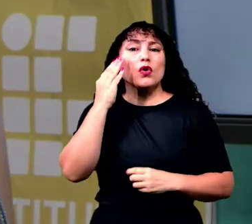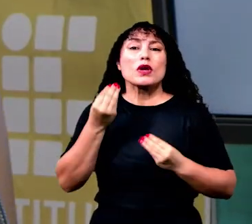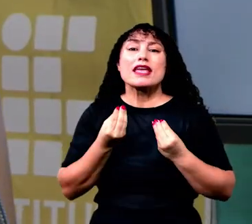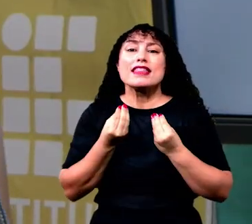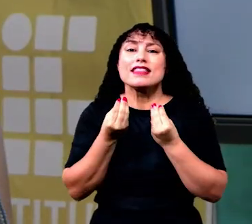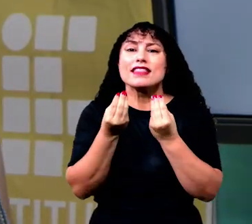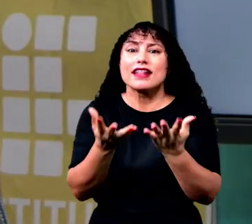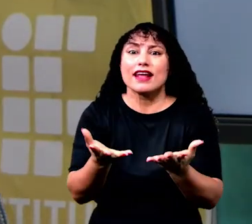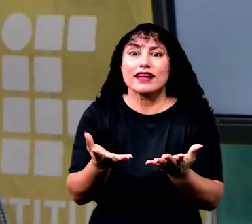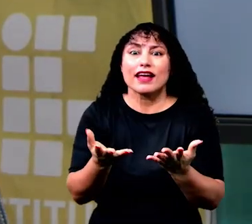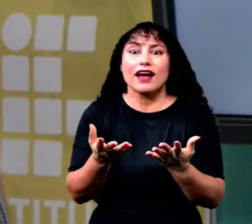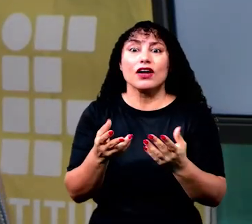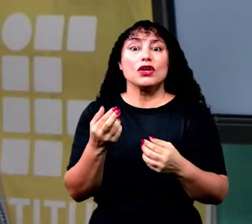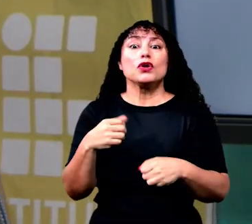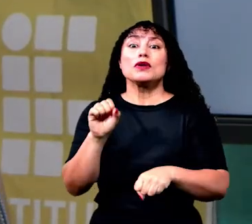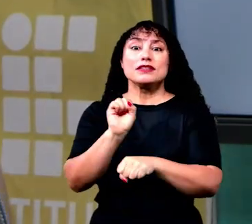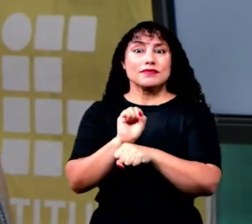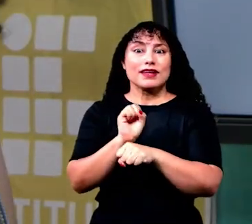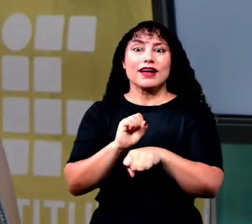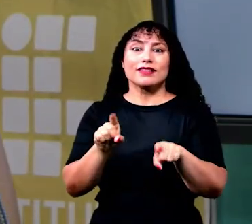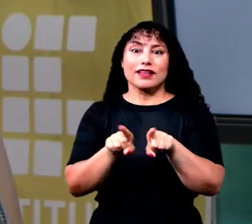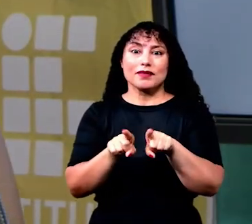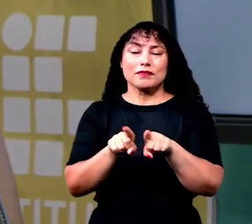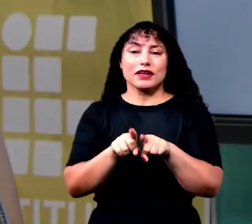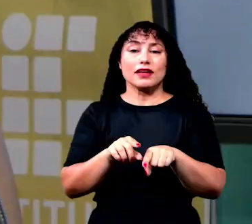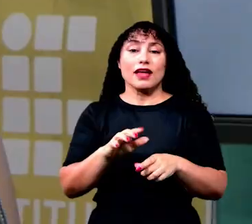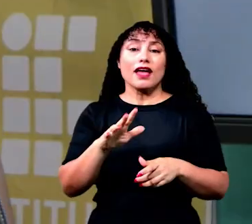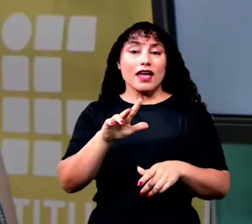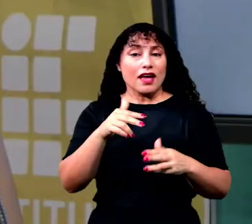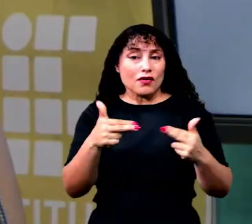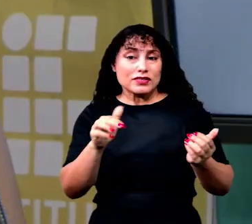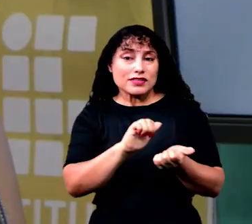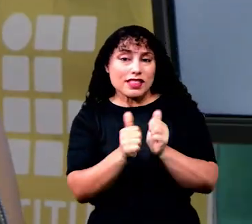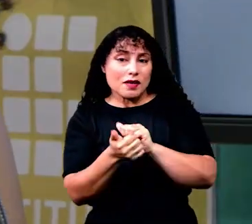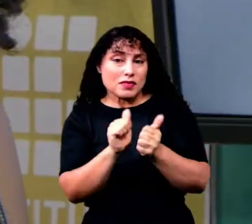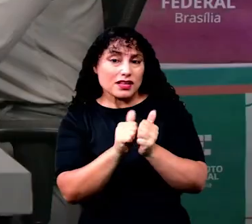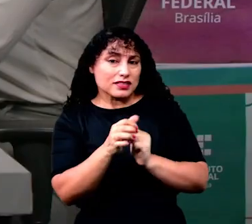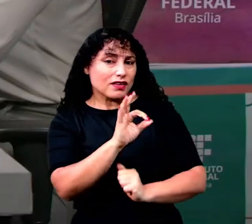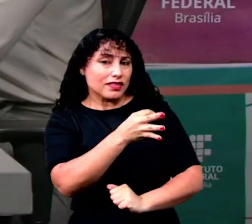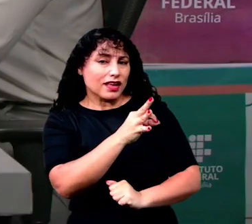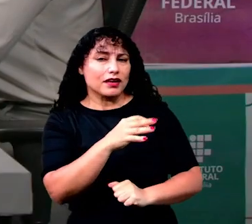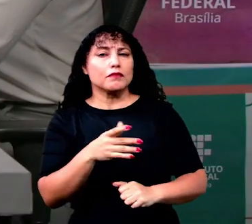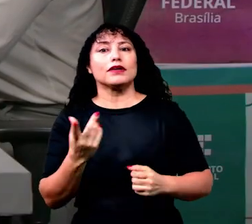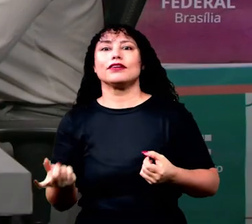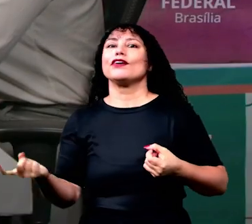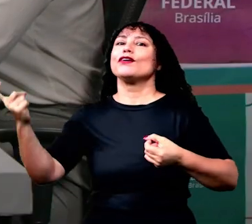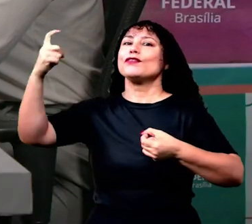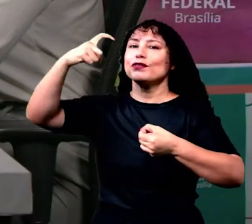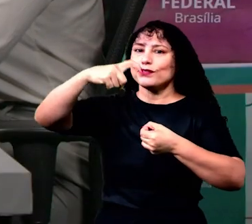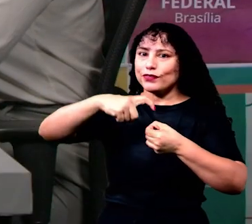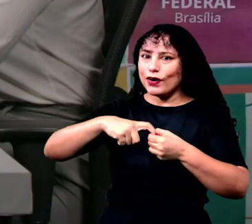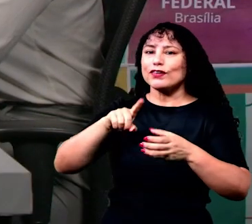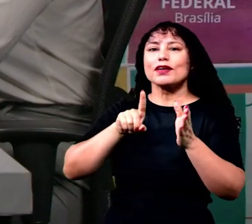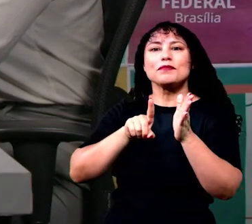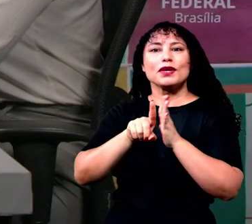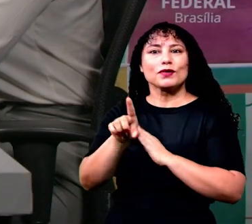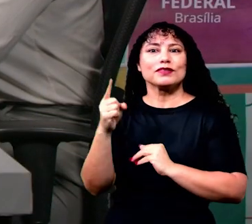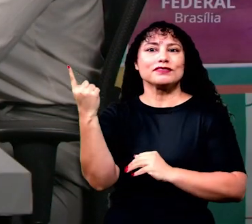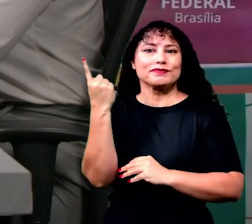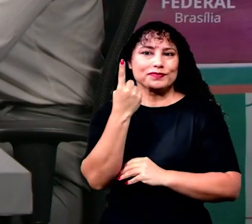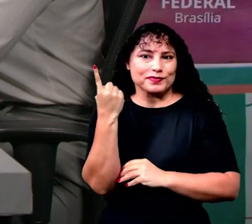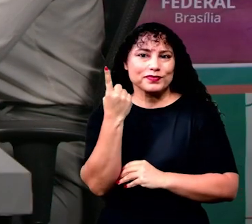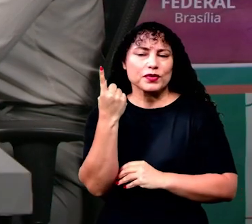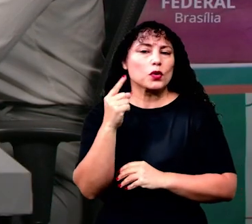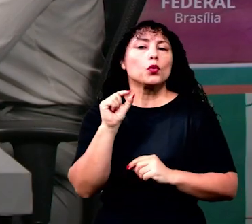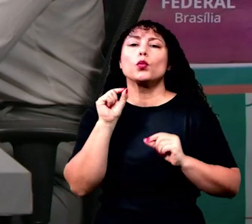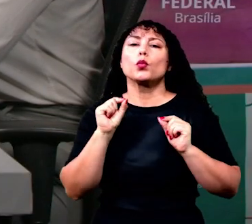entregar e o que esperar também. Essa questão de adaptação também. Mas aí eu volto na nossa pergunta inicial, que é o